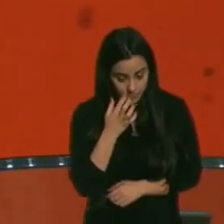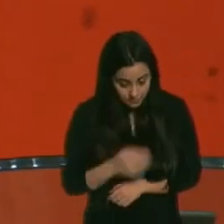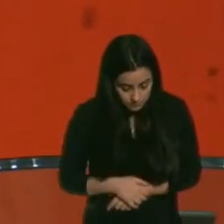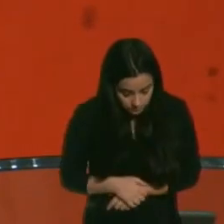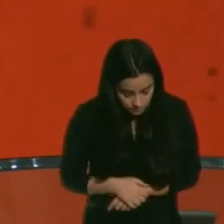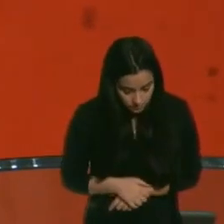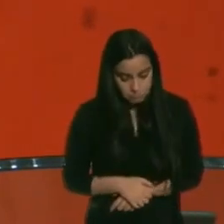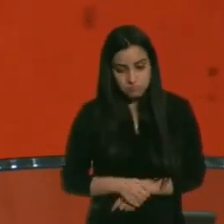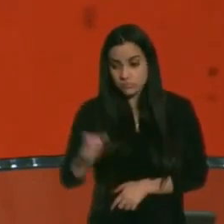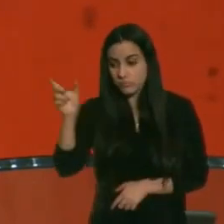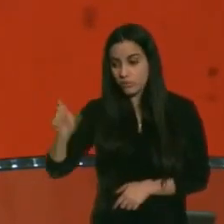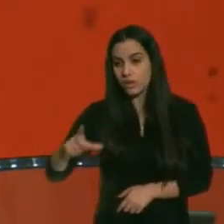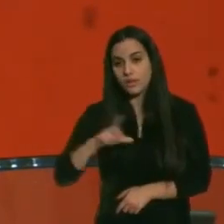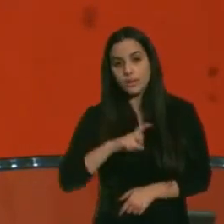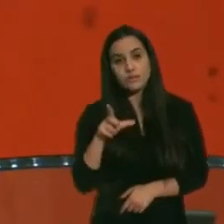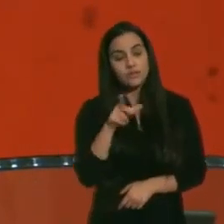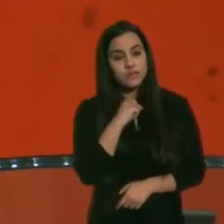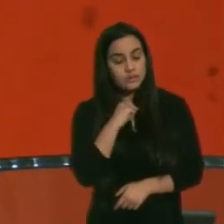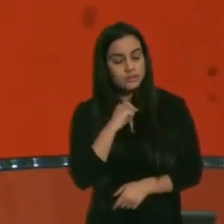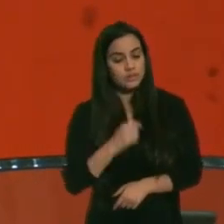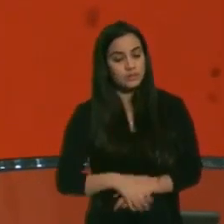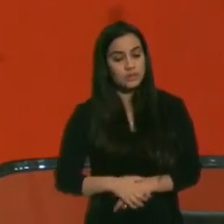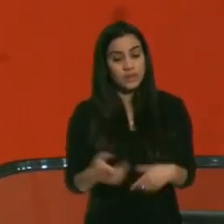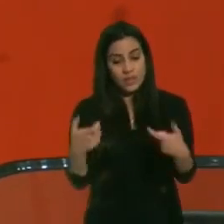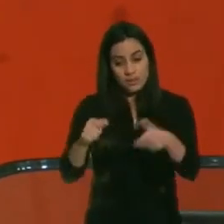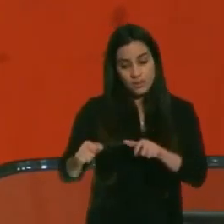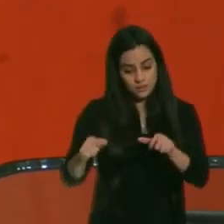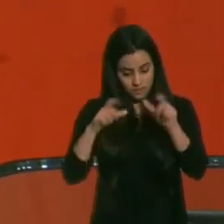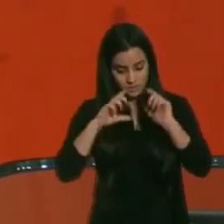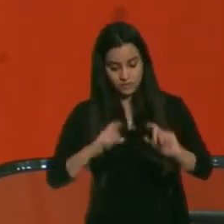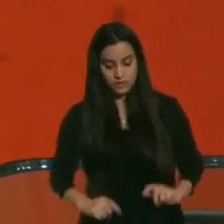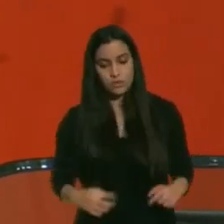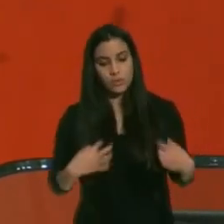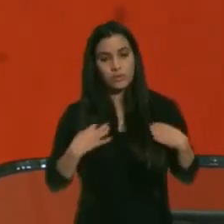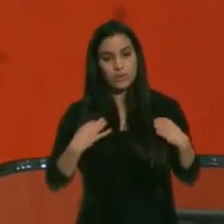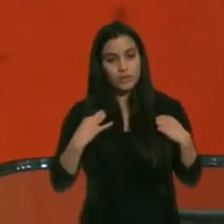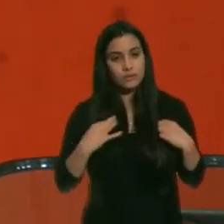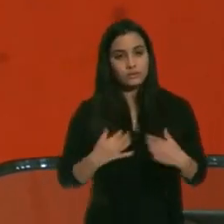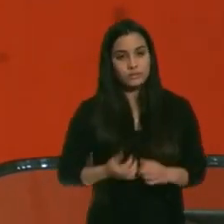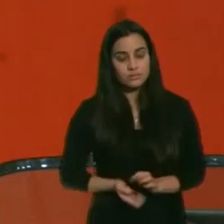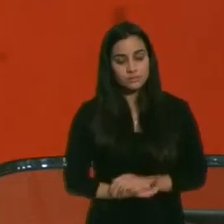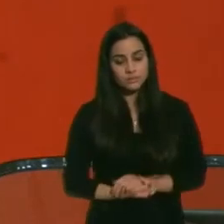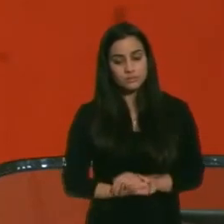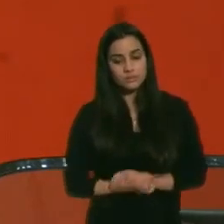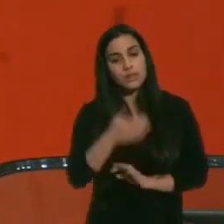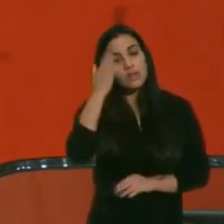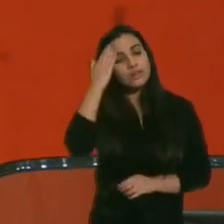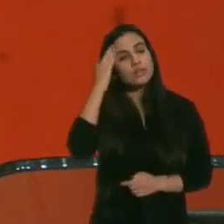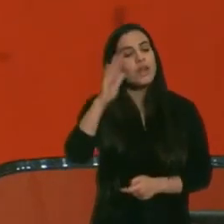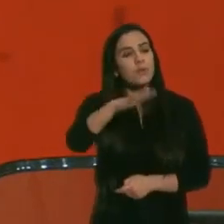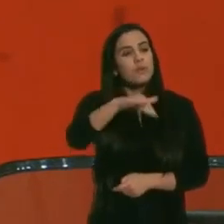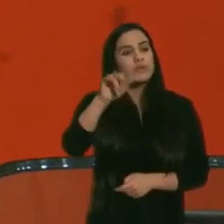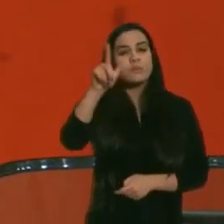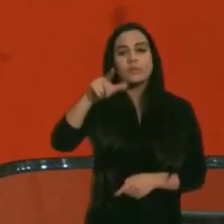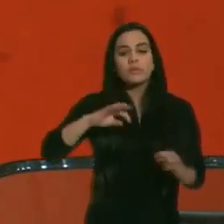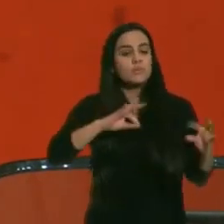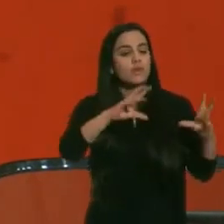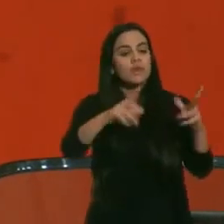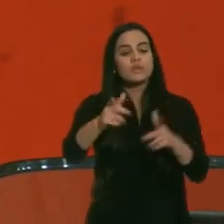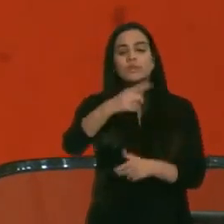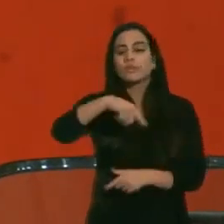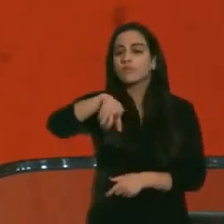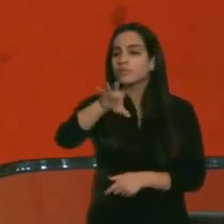Gente com sede. Gente que precisa de roupa limpa. Sabe, o convite é para todos que estão